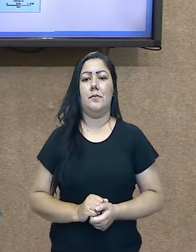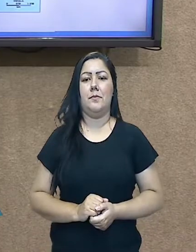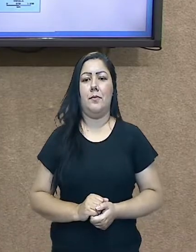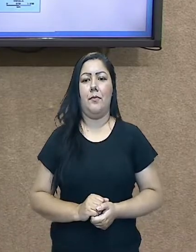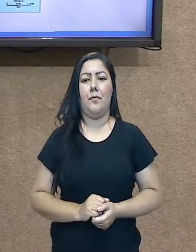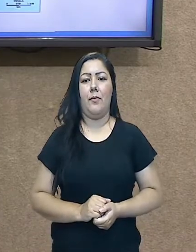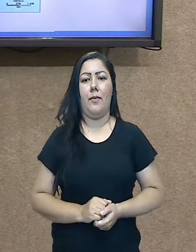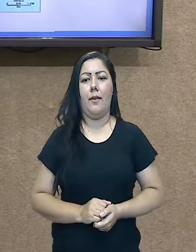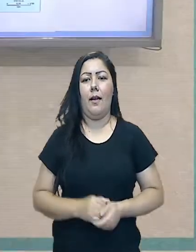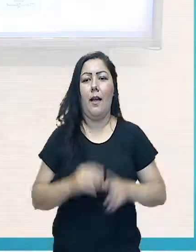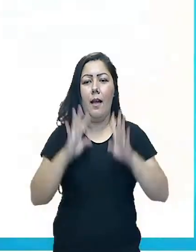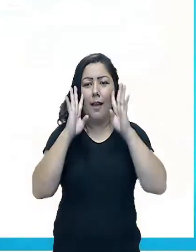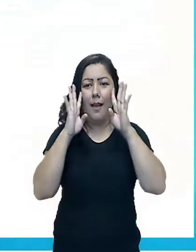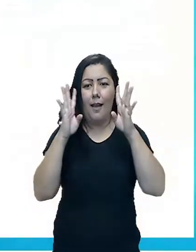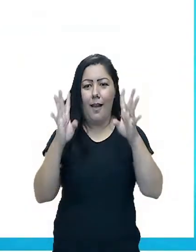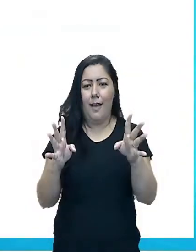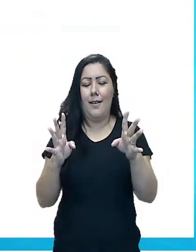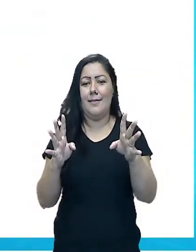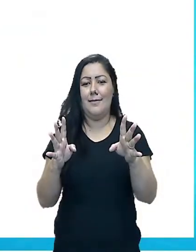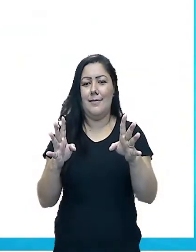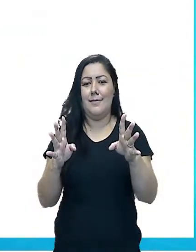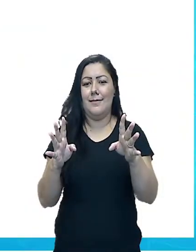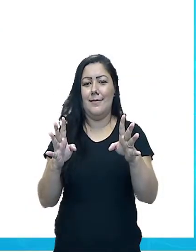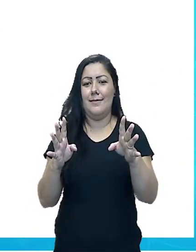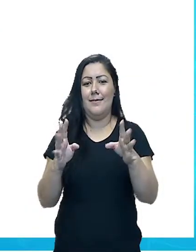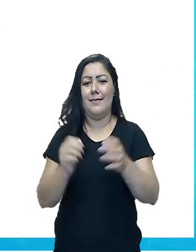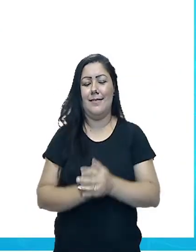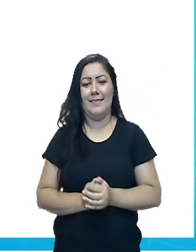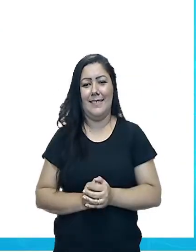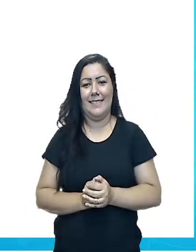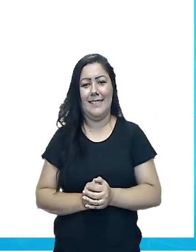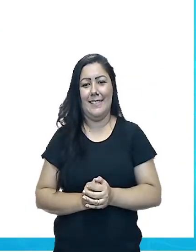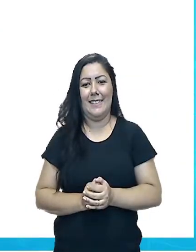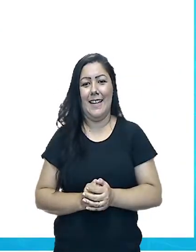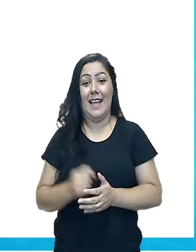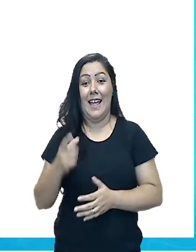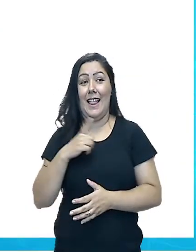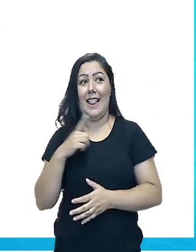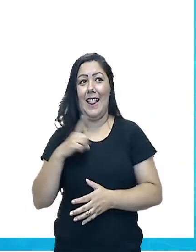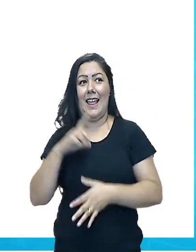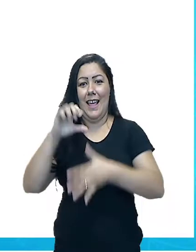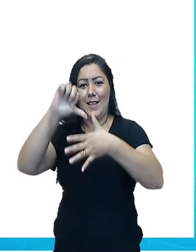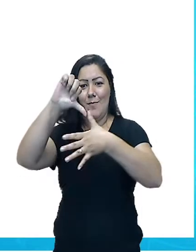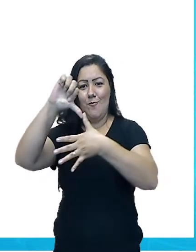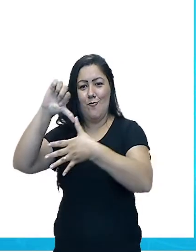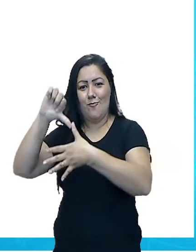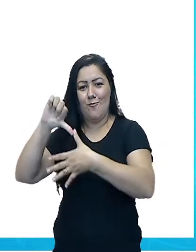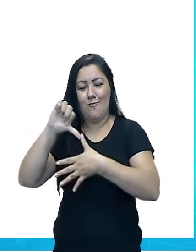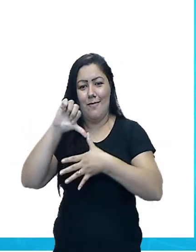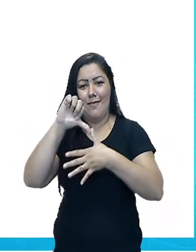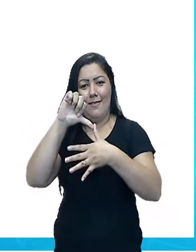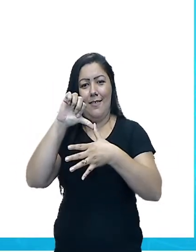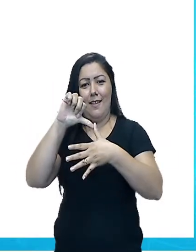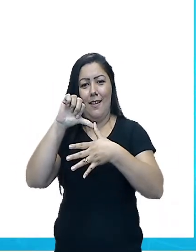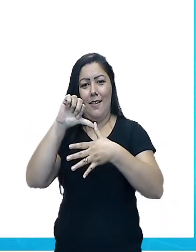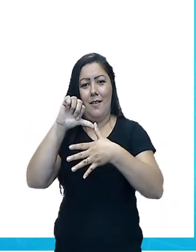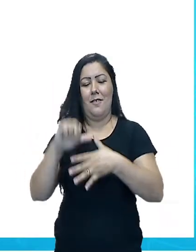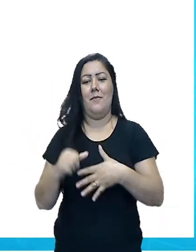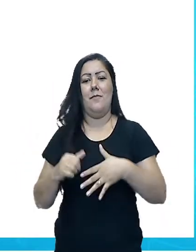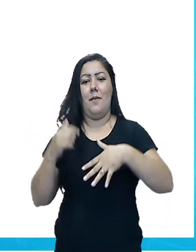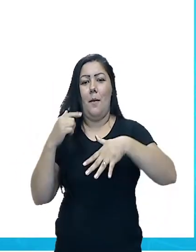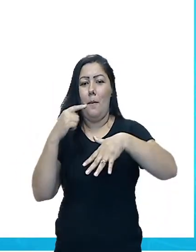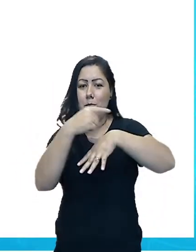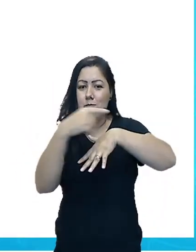Preste atenção no mapa da América do Sul. Nosso coleguinha aqui, ele está mostrando para a gente algo interessante.